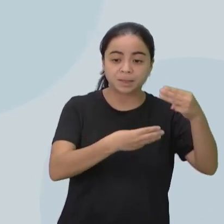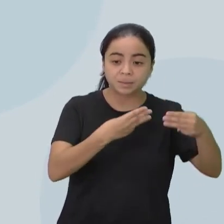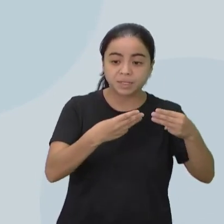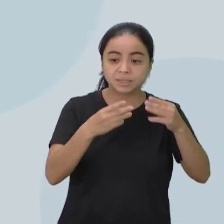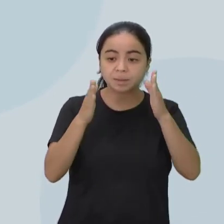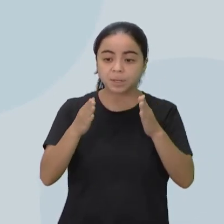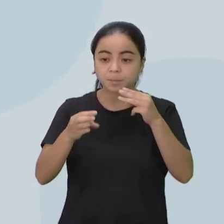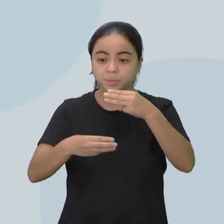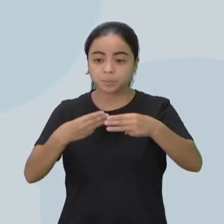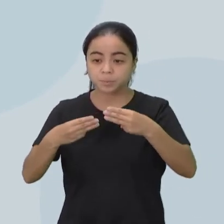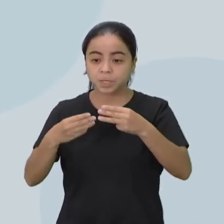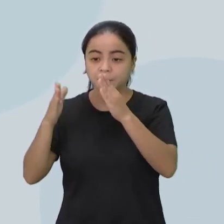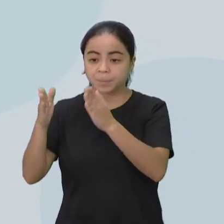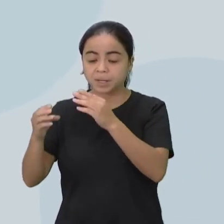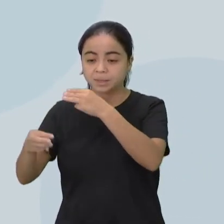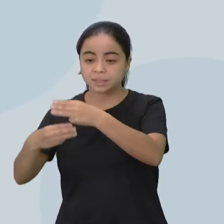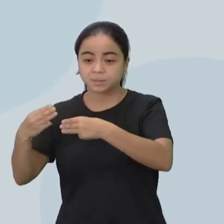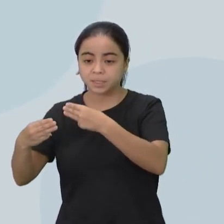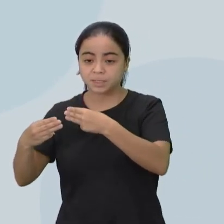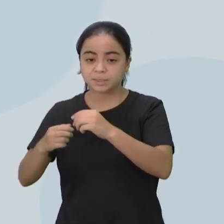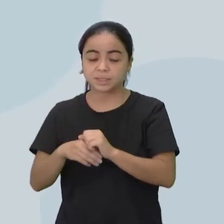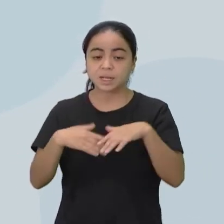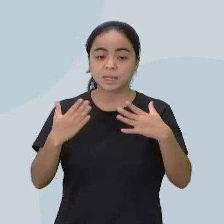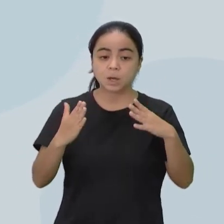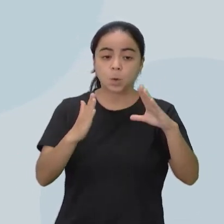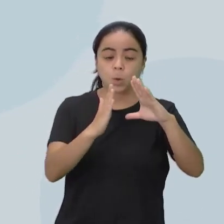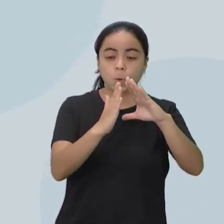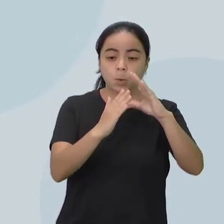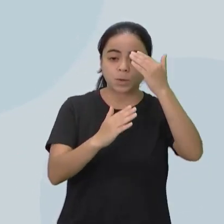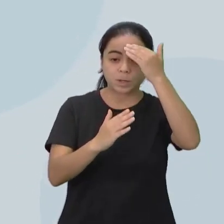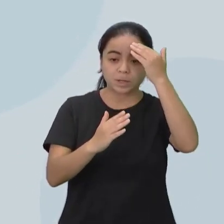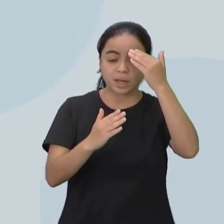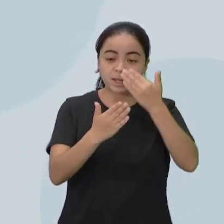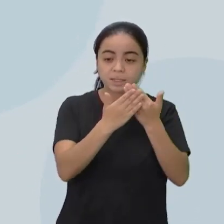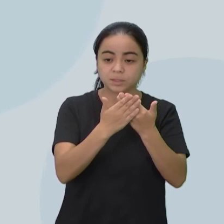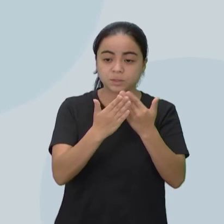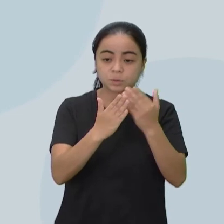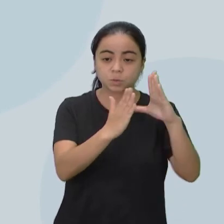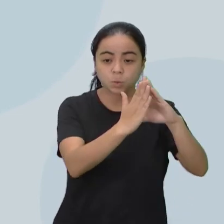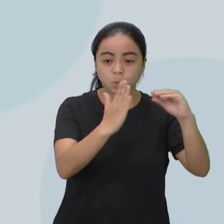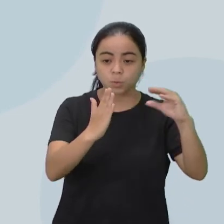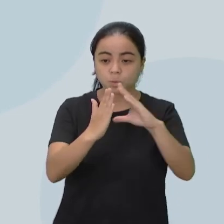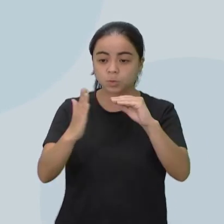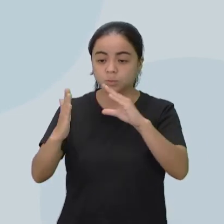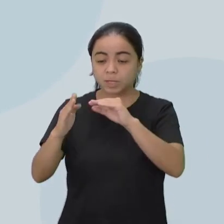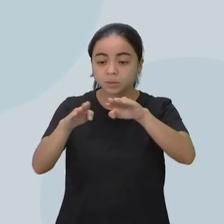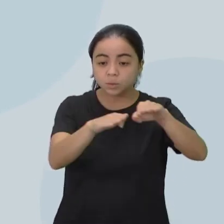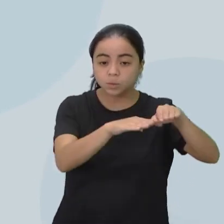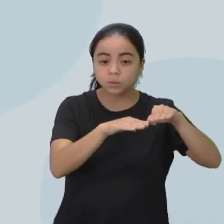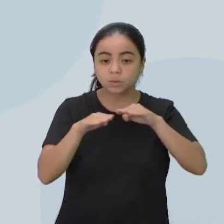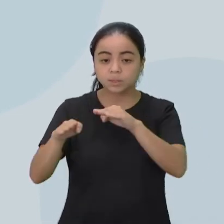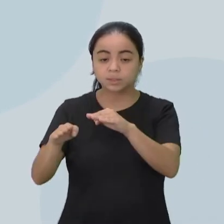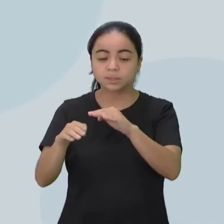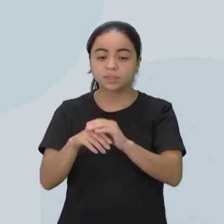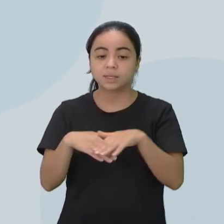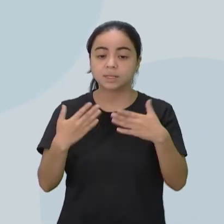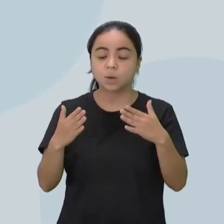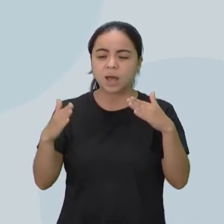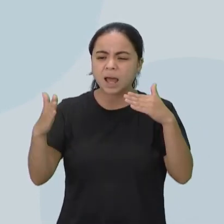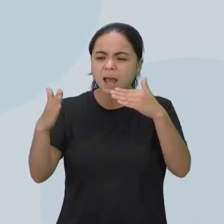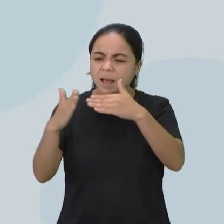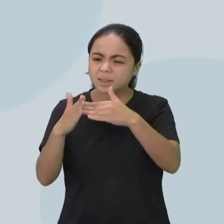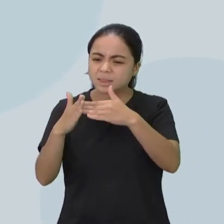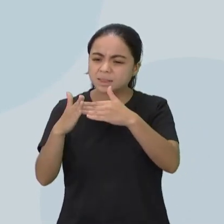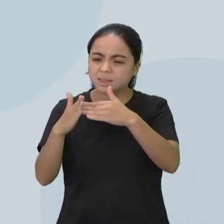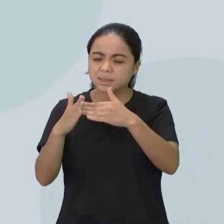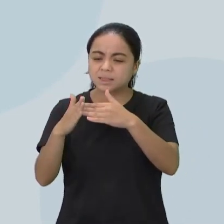tá certo? O legal é a gente fazer o estudo aí desses padrões no mesmo momento. Então, como aí até abril tinha padrão e de